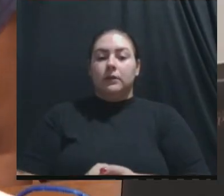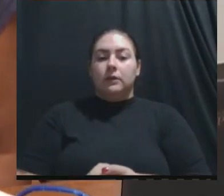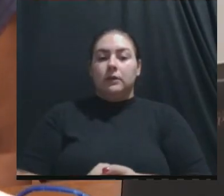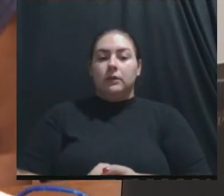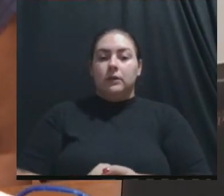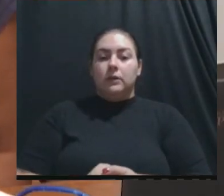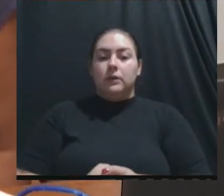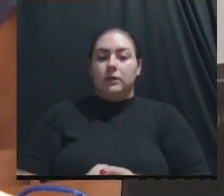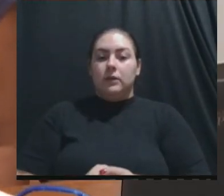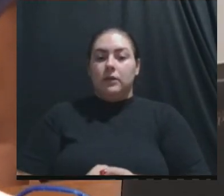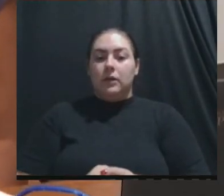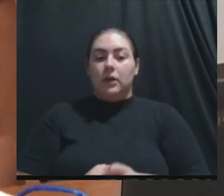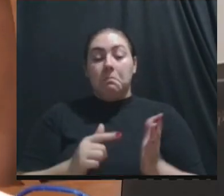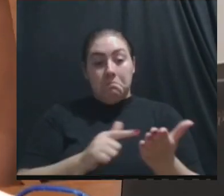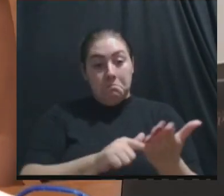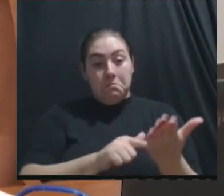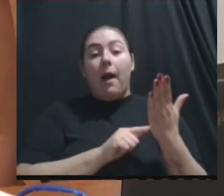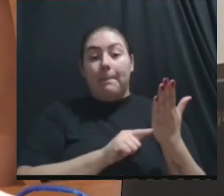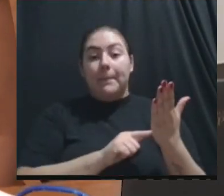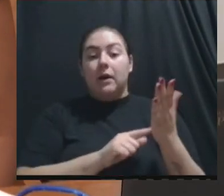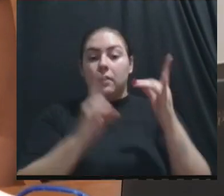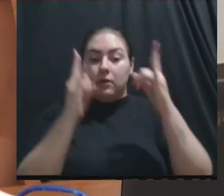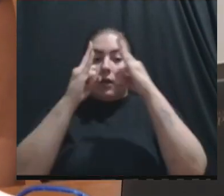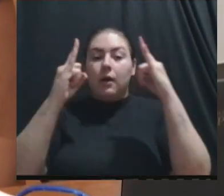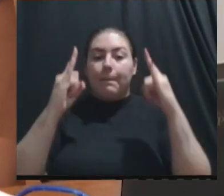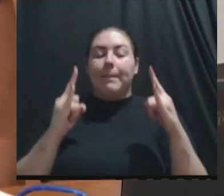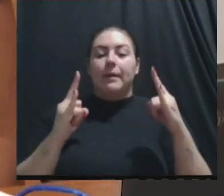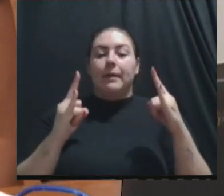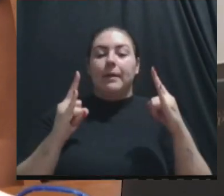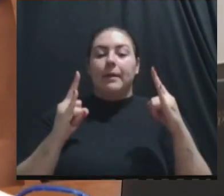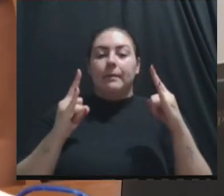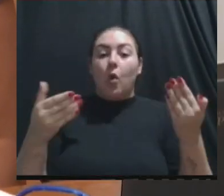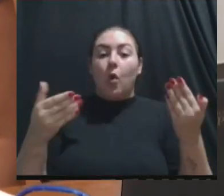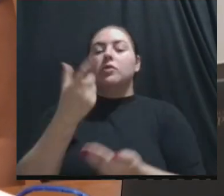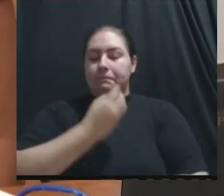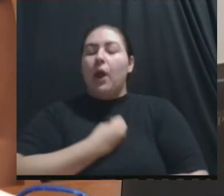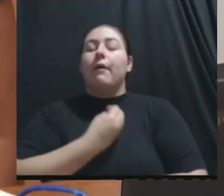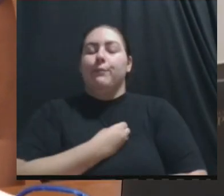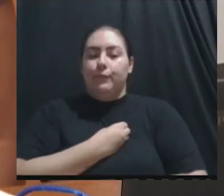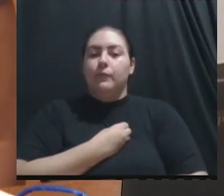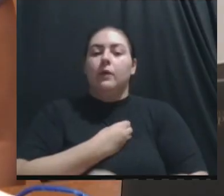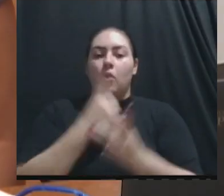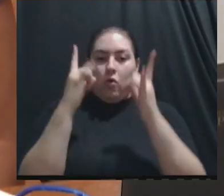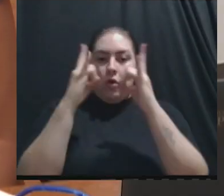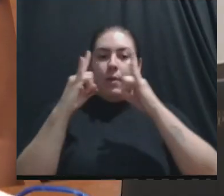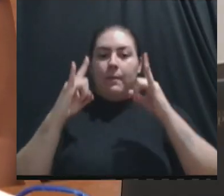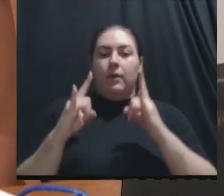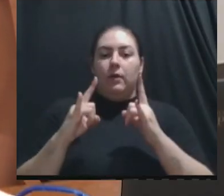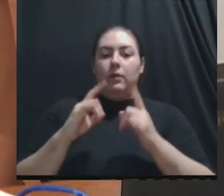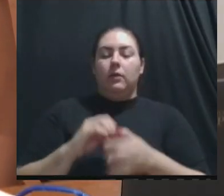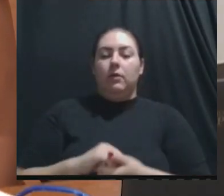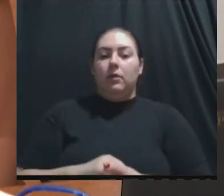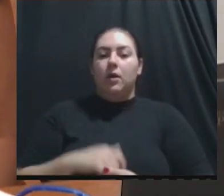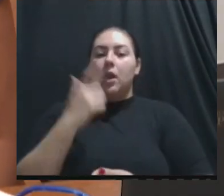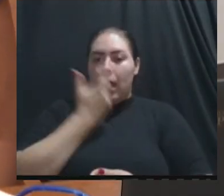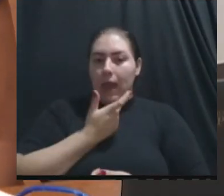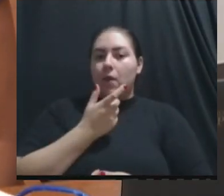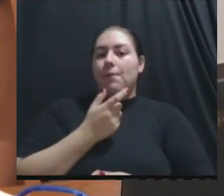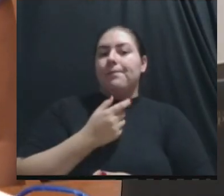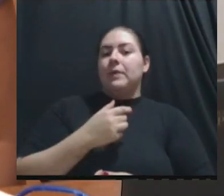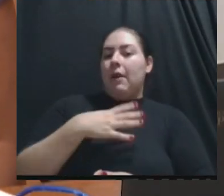o acampamento. Hoje eu vivo lá, eu, minhas filhas, meus